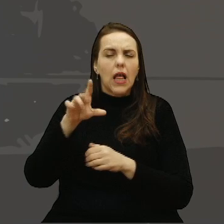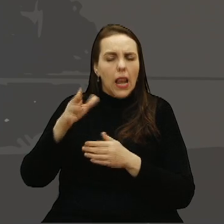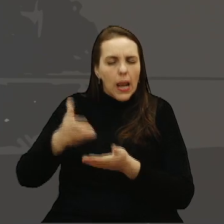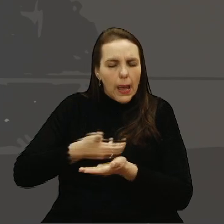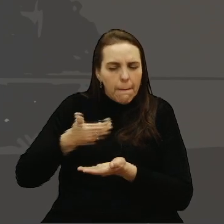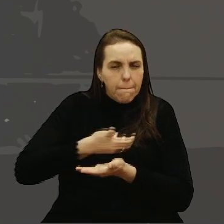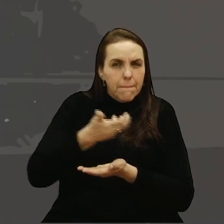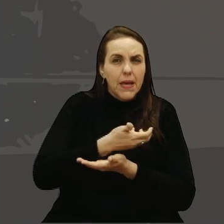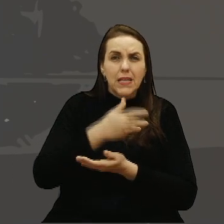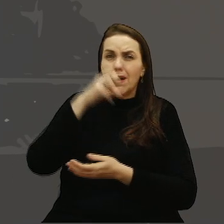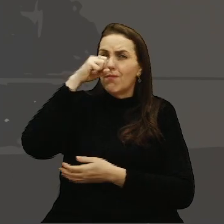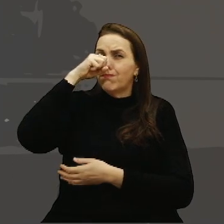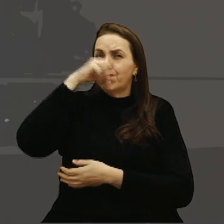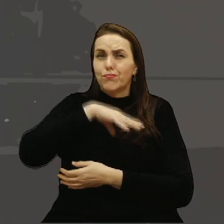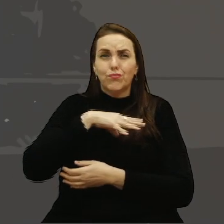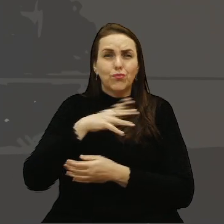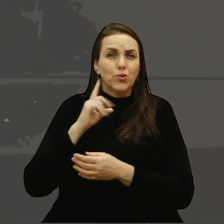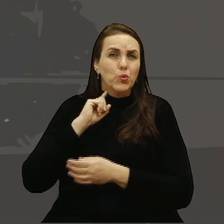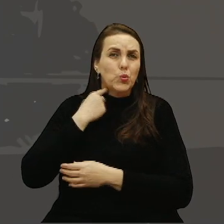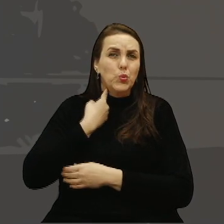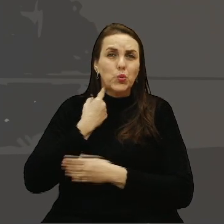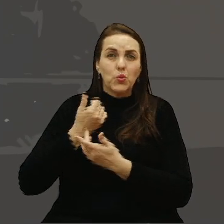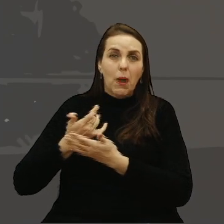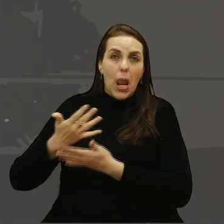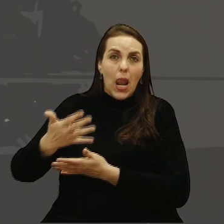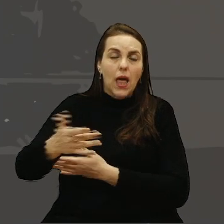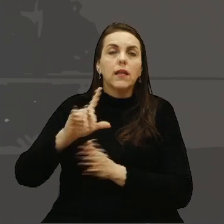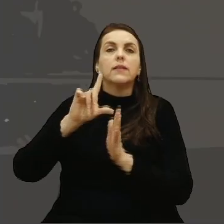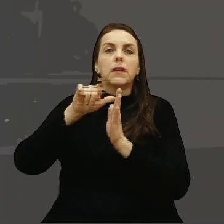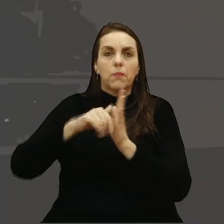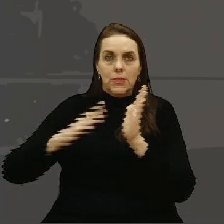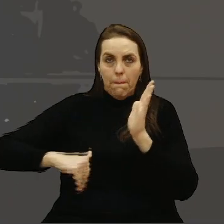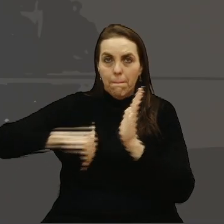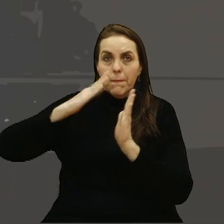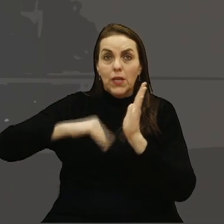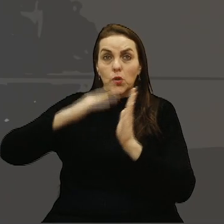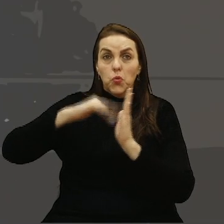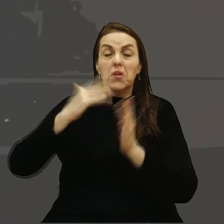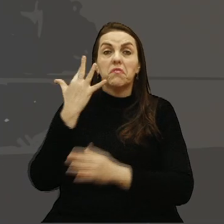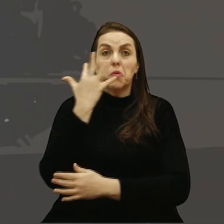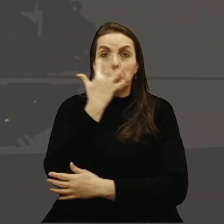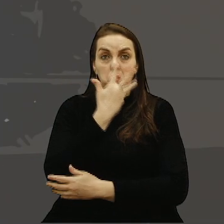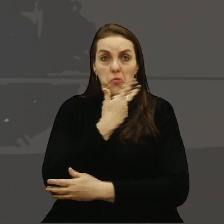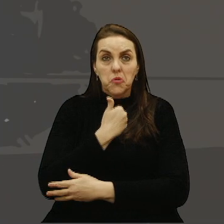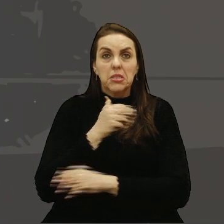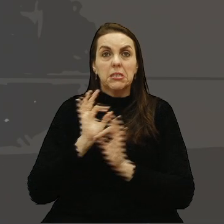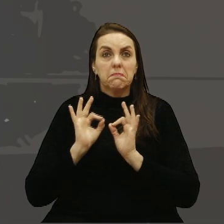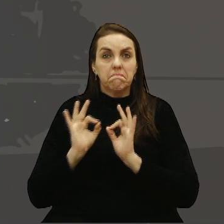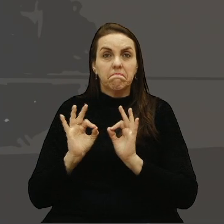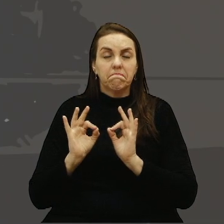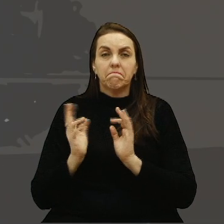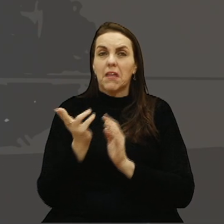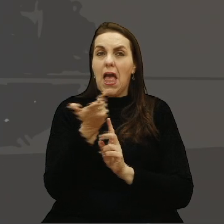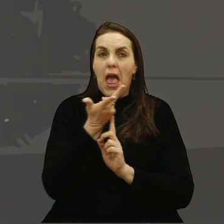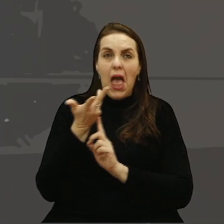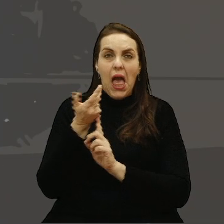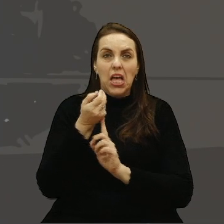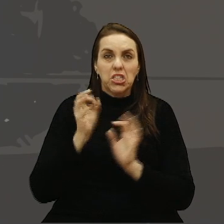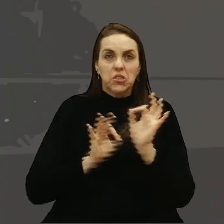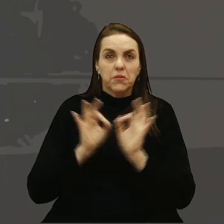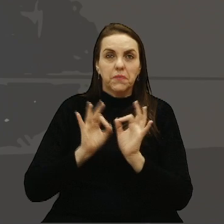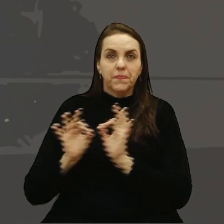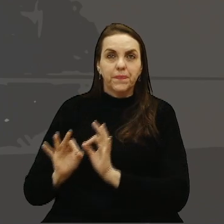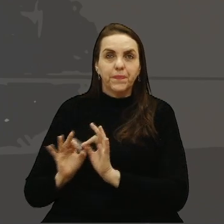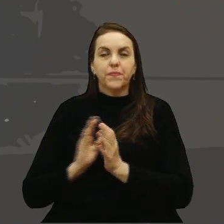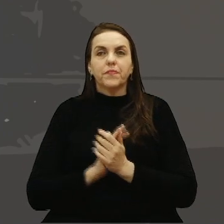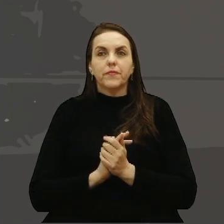sujeira absurda, e depois foi feita uma pintura, né, muito bonita, inclusive, toda uma arte trabalhada ali, ficou muito bacana. E